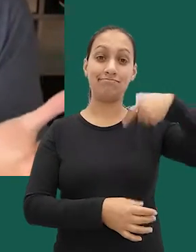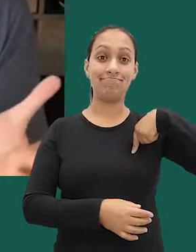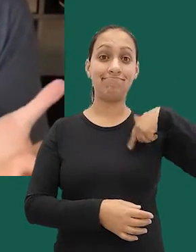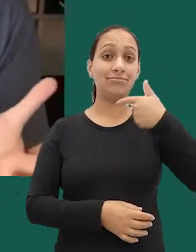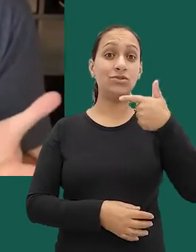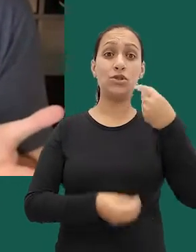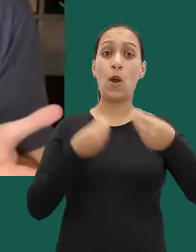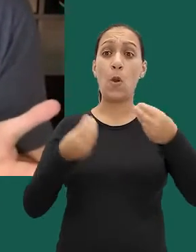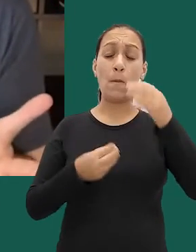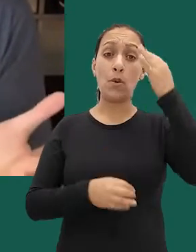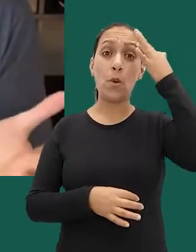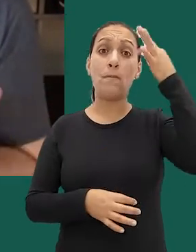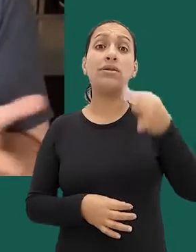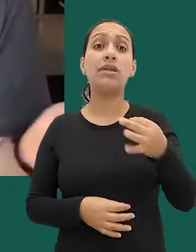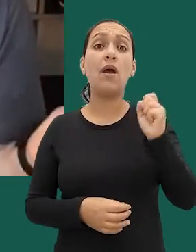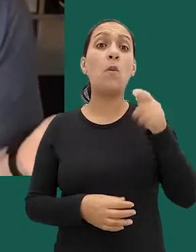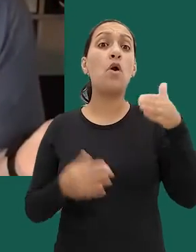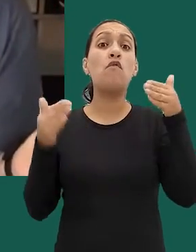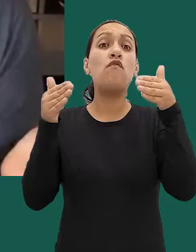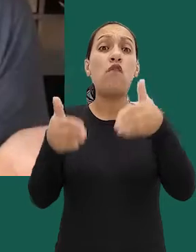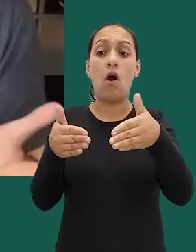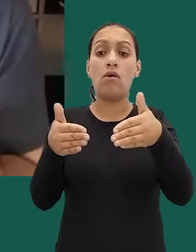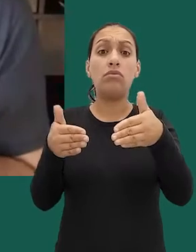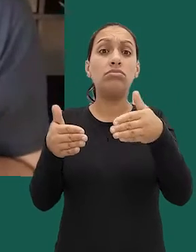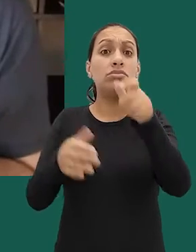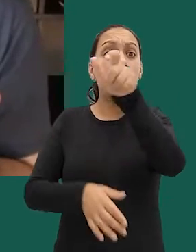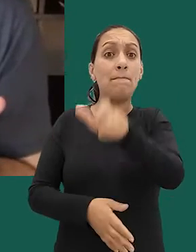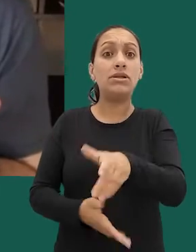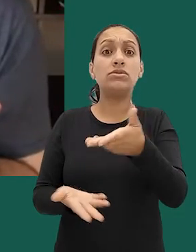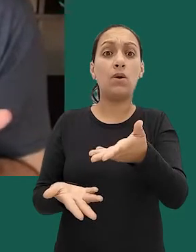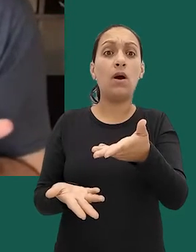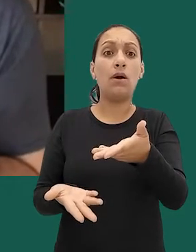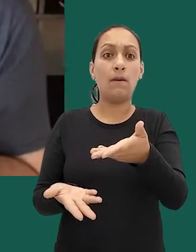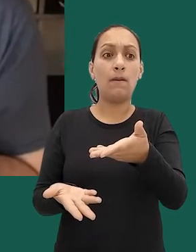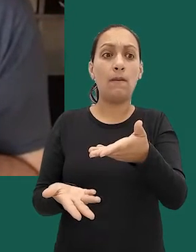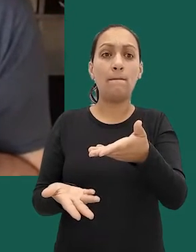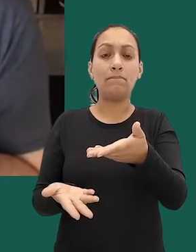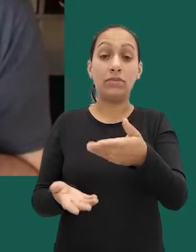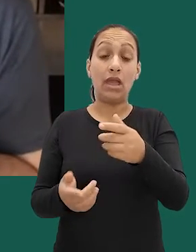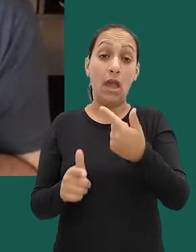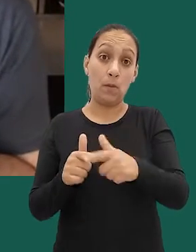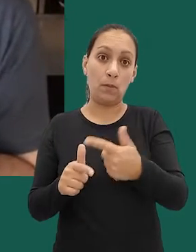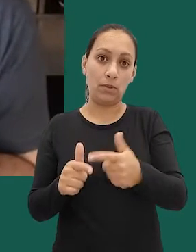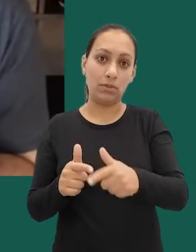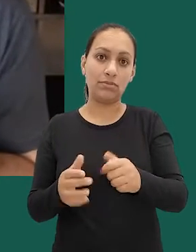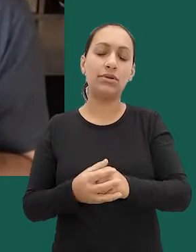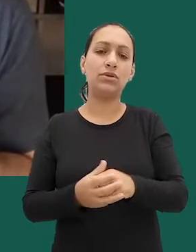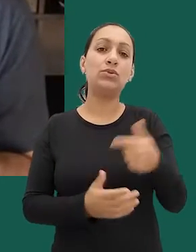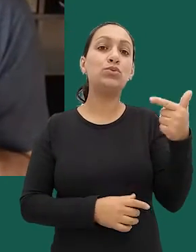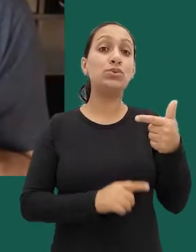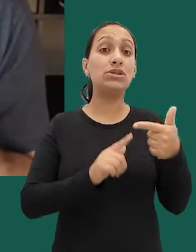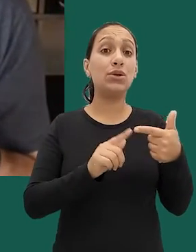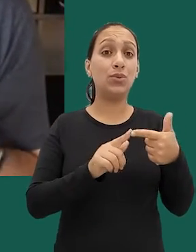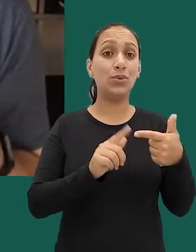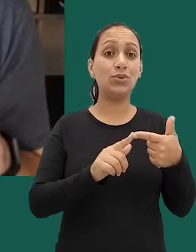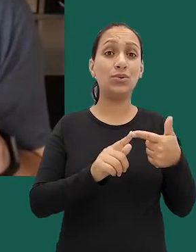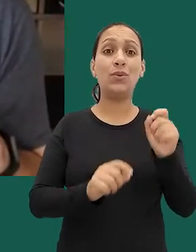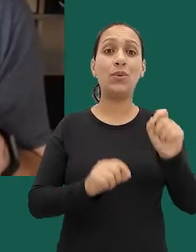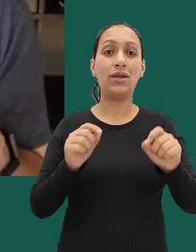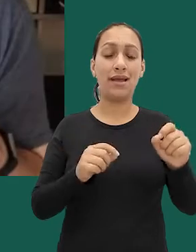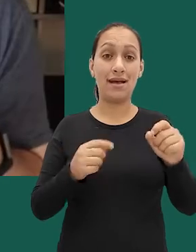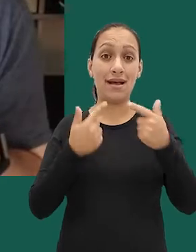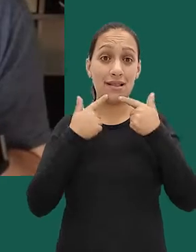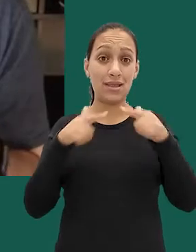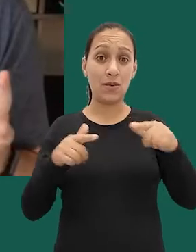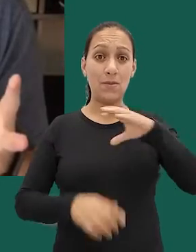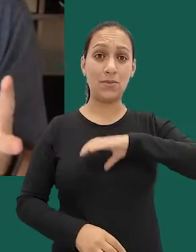menos qual que era o foco da pessoa, porque fazia de tudo, então isso acaba sendo um problema. E o segundo é que na língua portuguesa